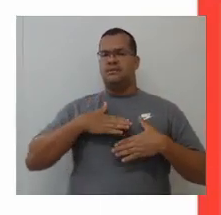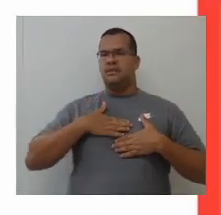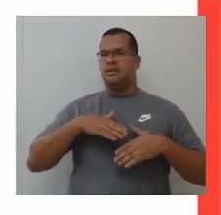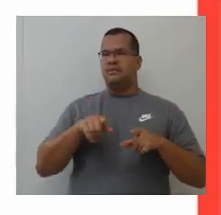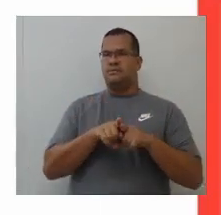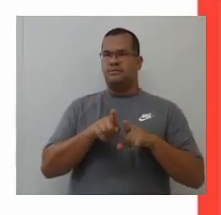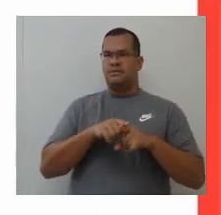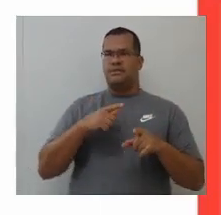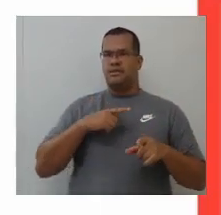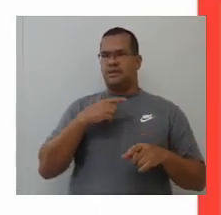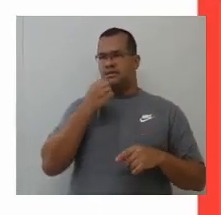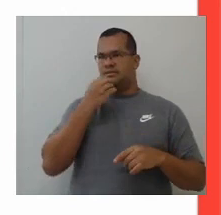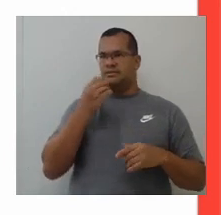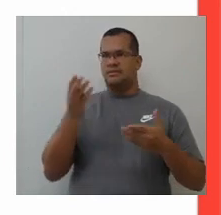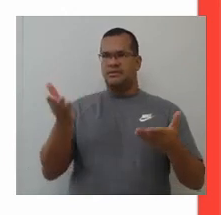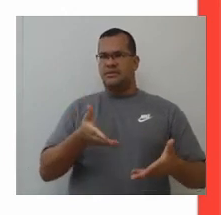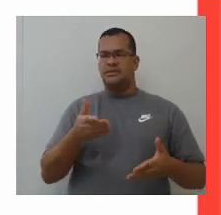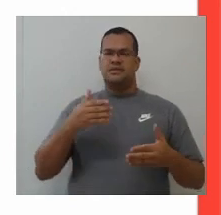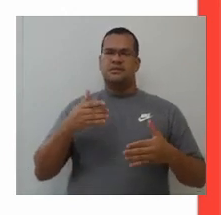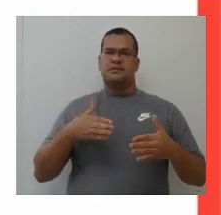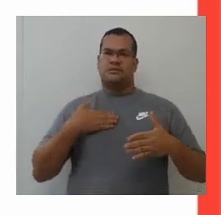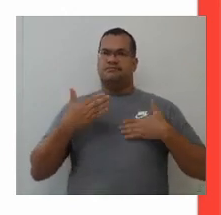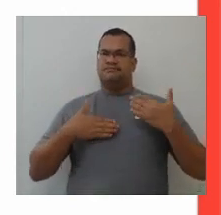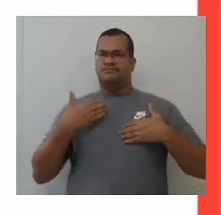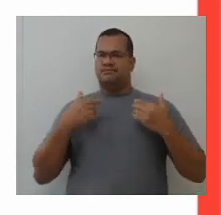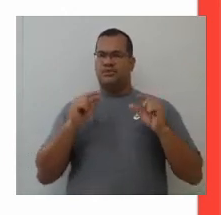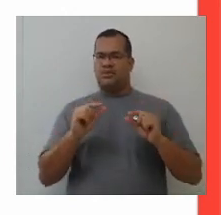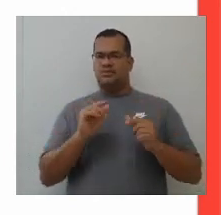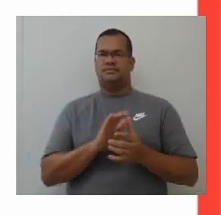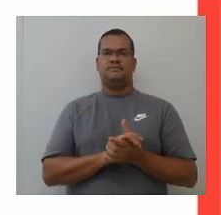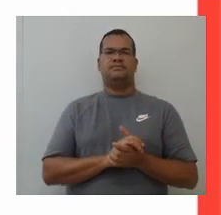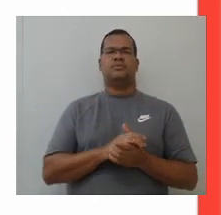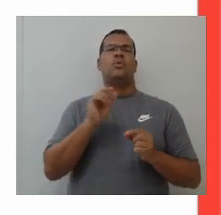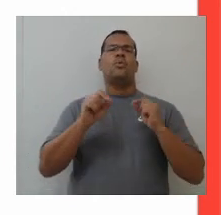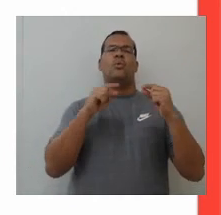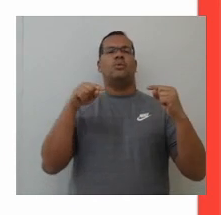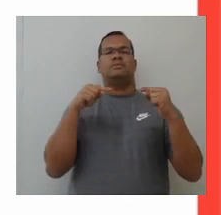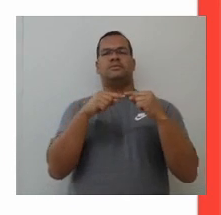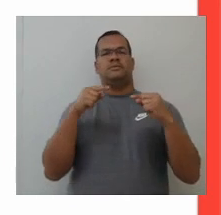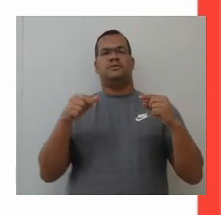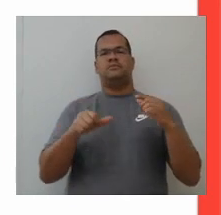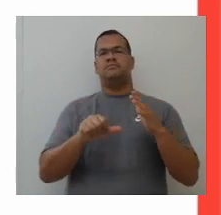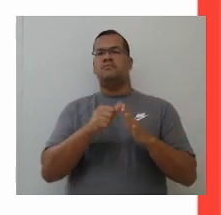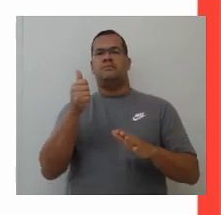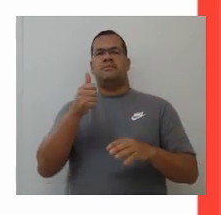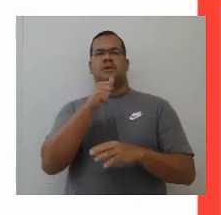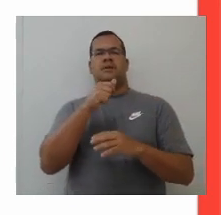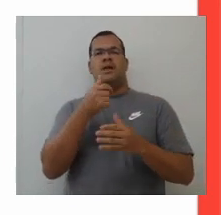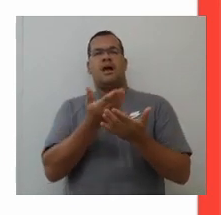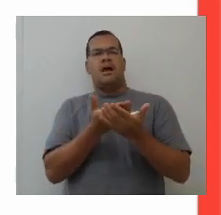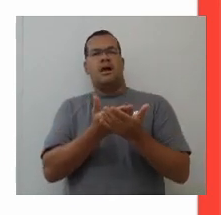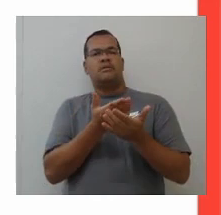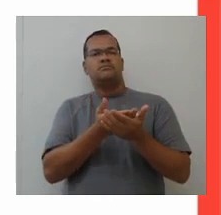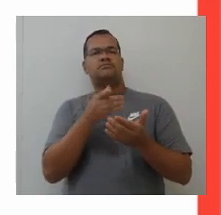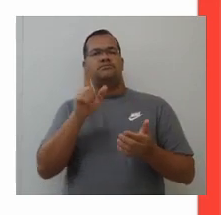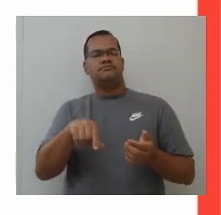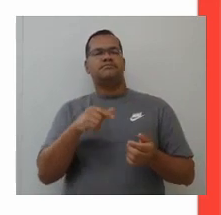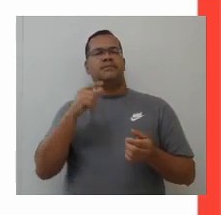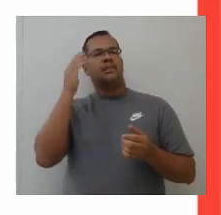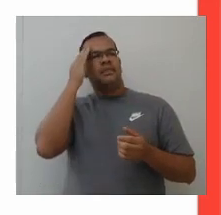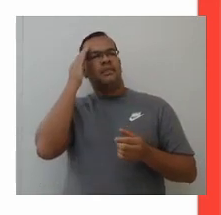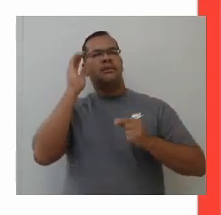bit of fun. Vamos nos divertir um pouquinho. Quais são os objetivos? Nessa primeira aula, em especial, a gente vai entender